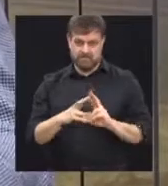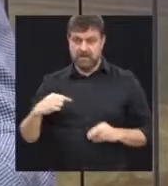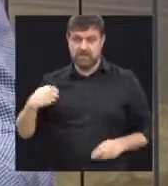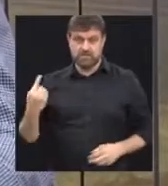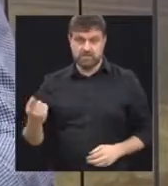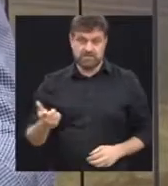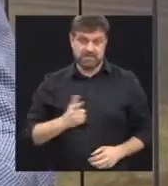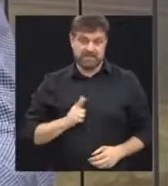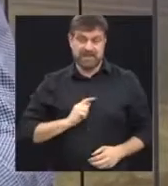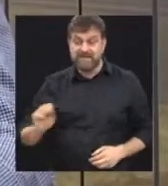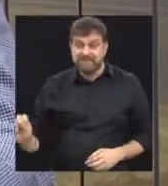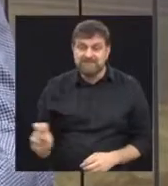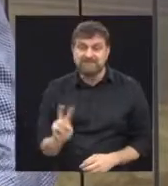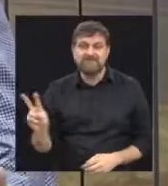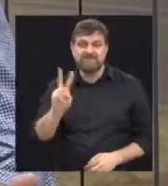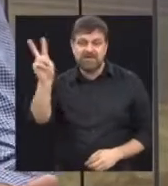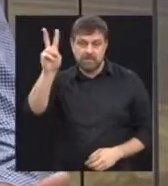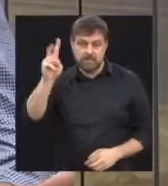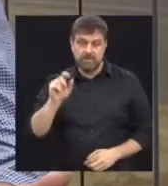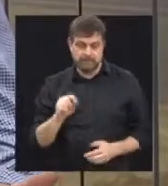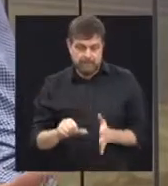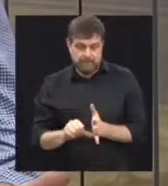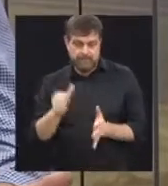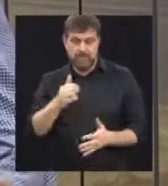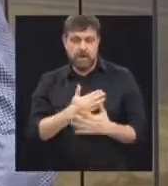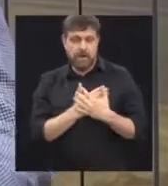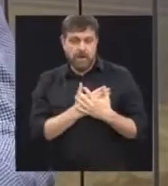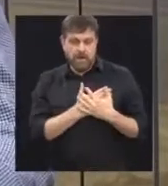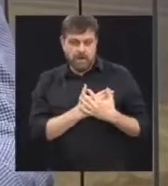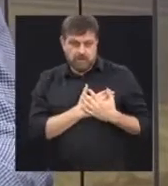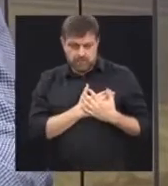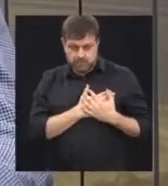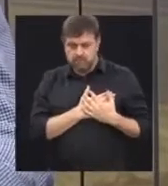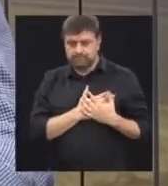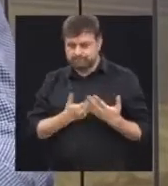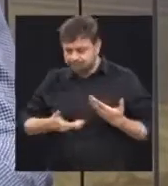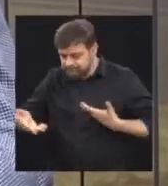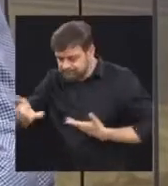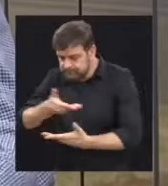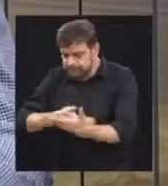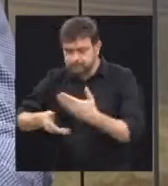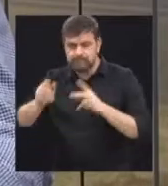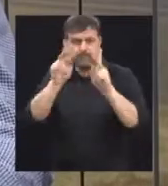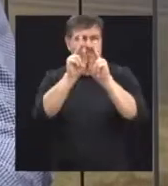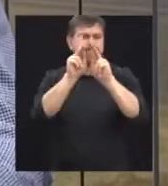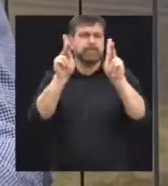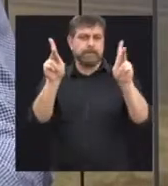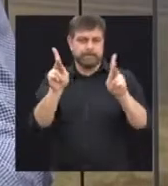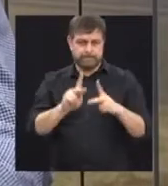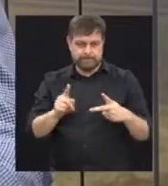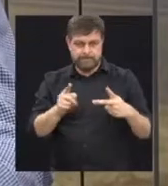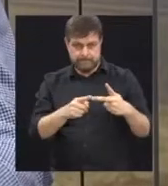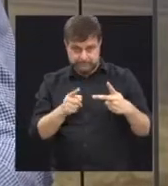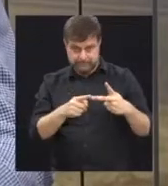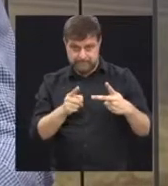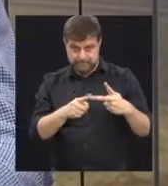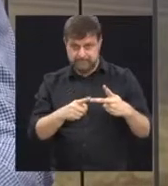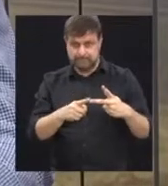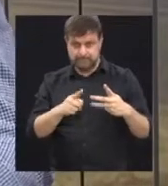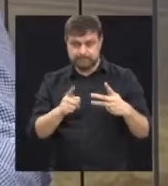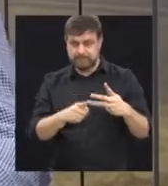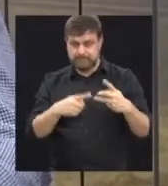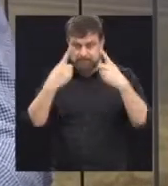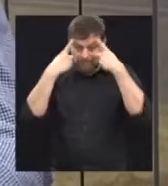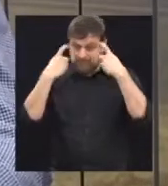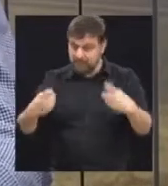valores universais. Nosso amor incondicional ao ser humano, a paz como modo de agir,